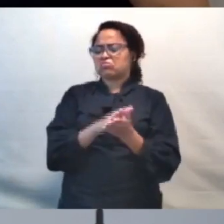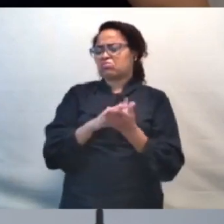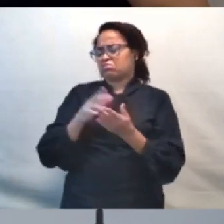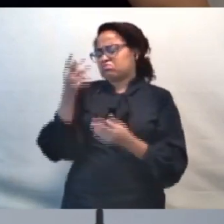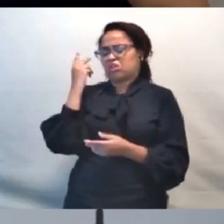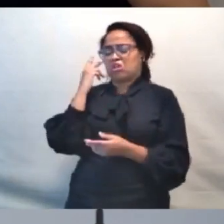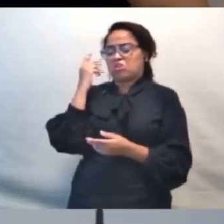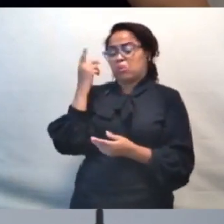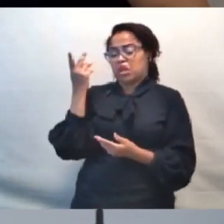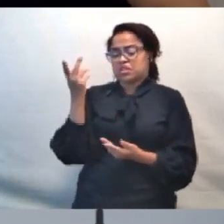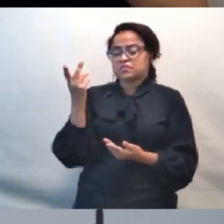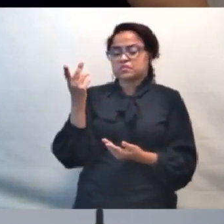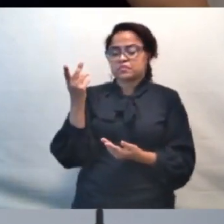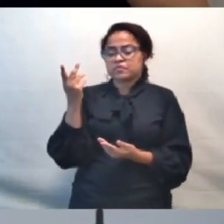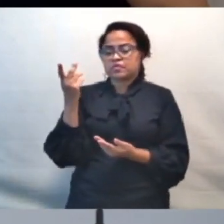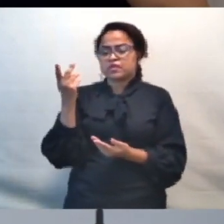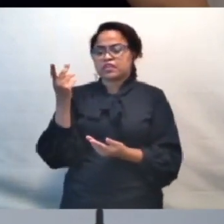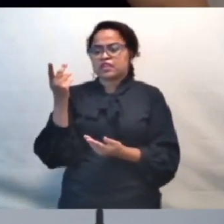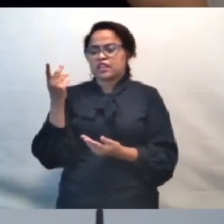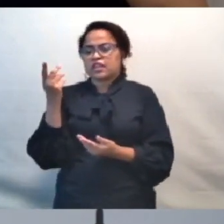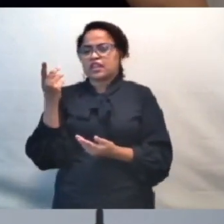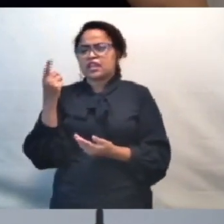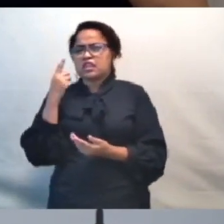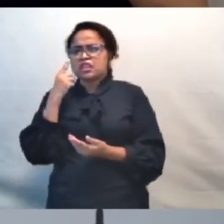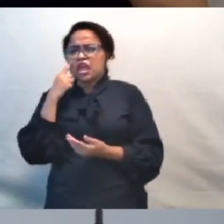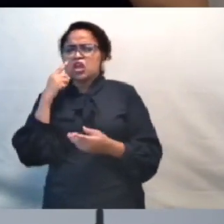uma previsão de economia nesse ano de um